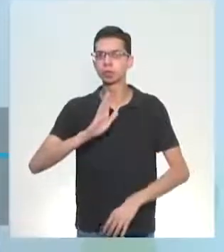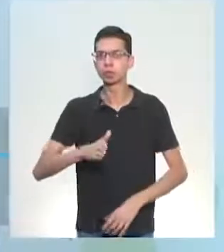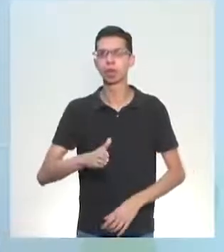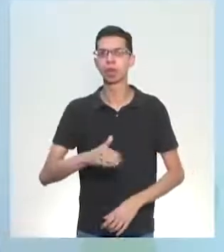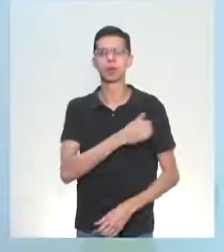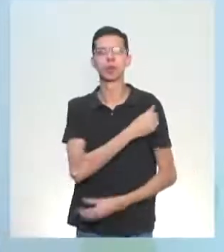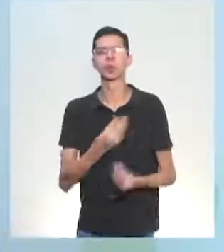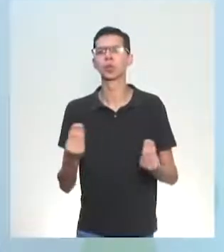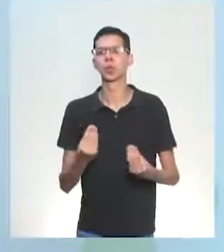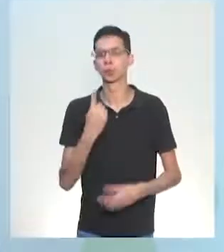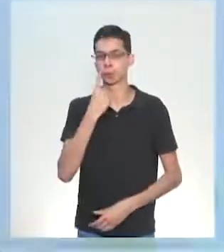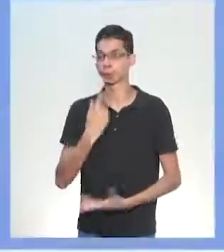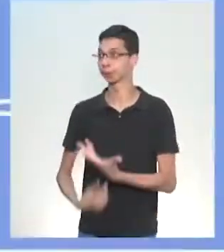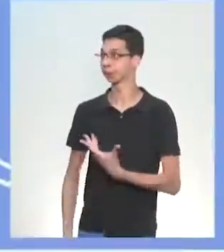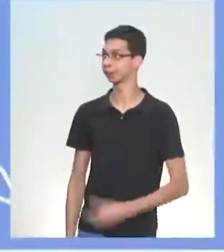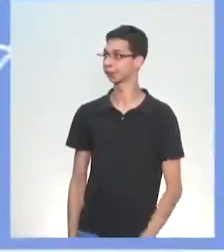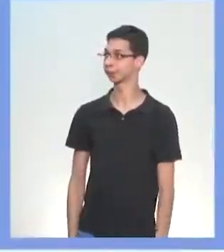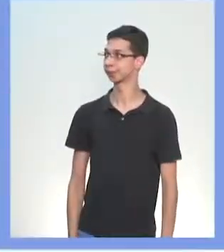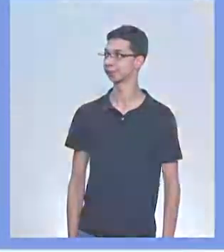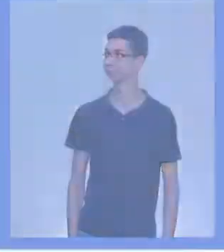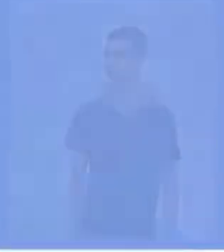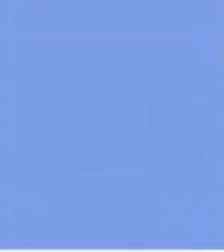Vamos lá.